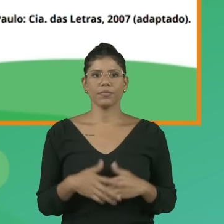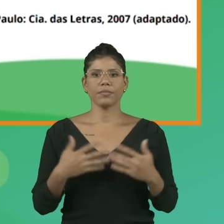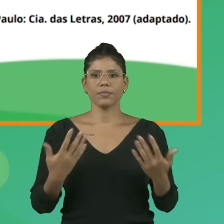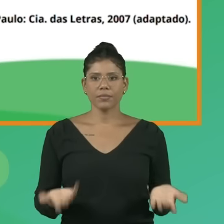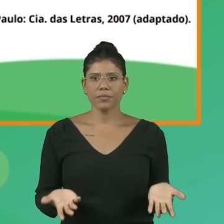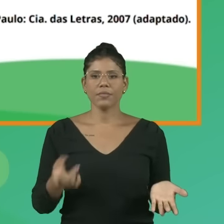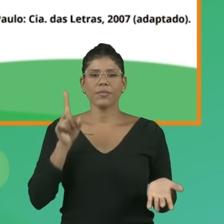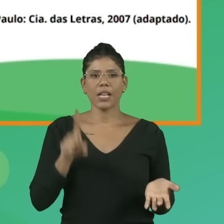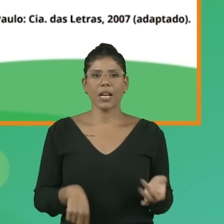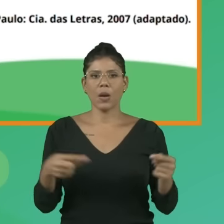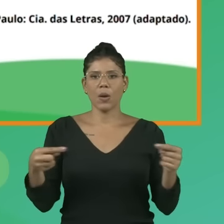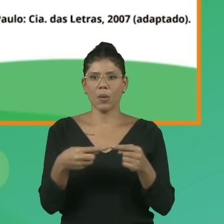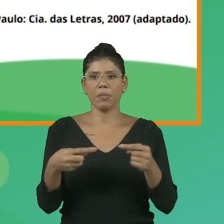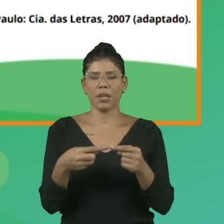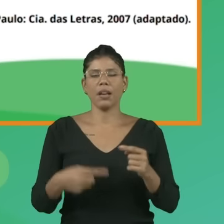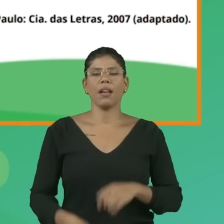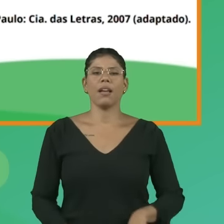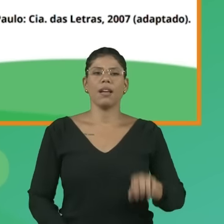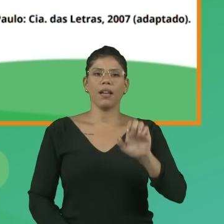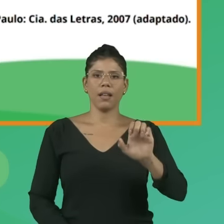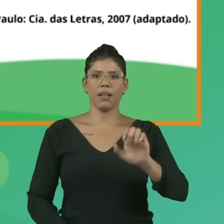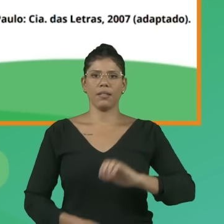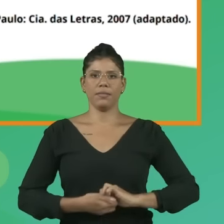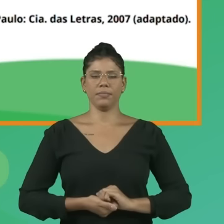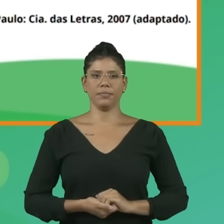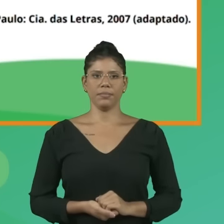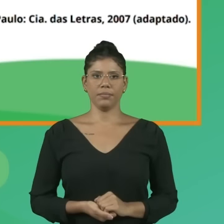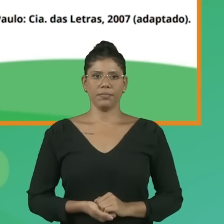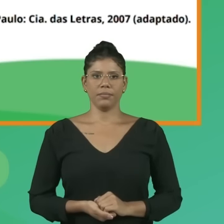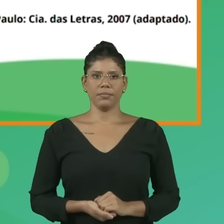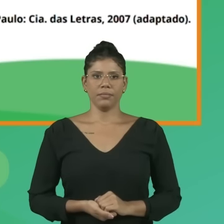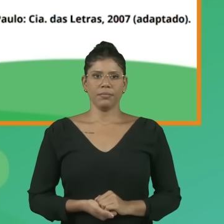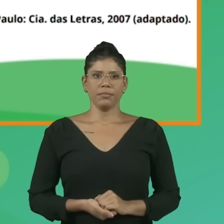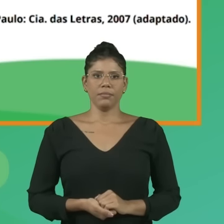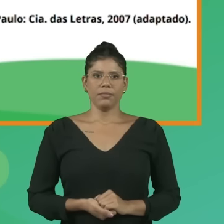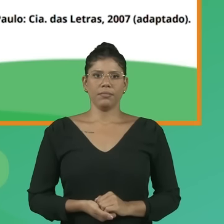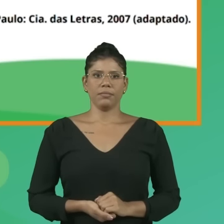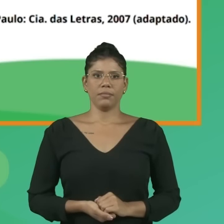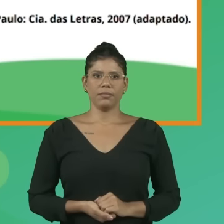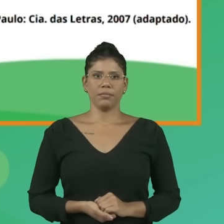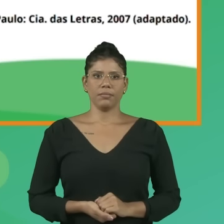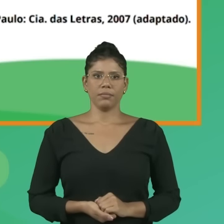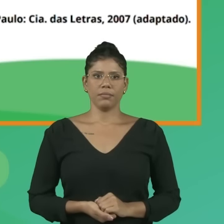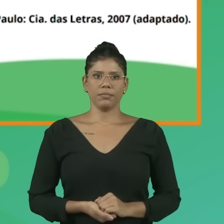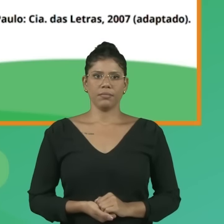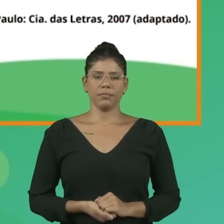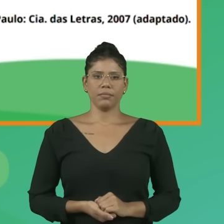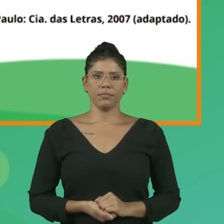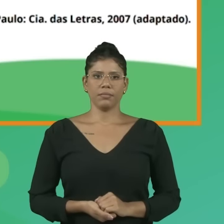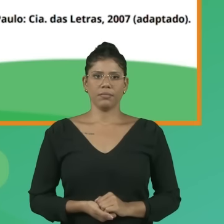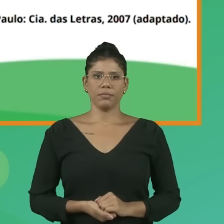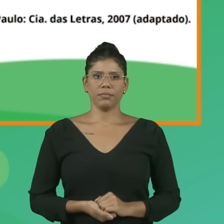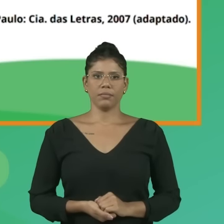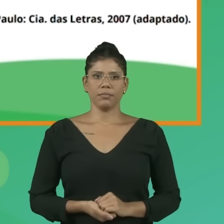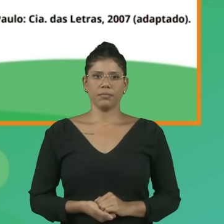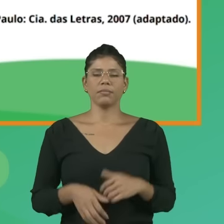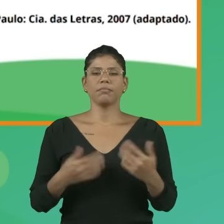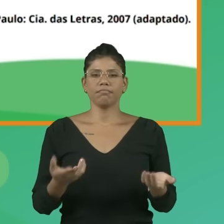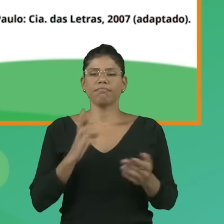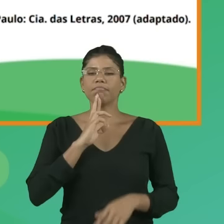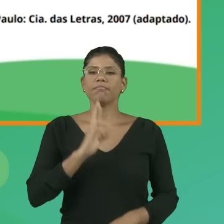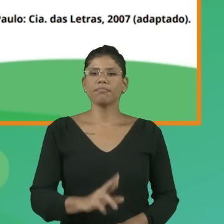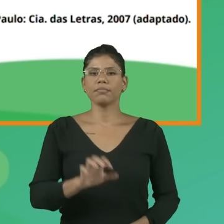é exatamente sobre isso. Transformação política e modificação de costumes. É isso que ela está querendo dizer com esse quadrinho. Certo? Então, a letra